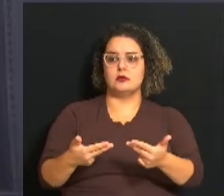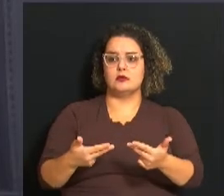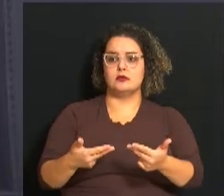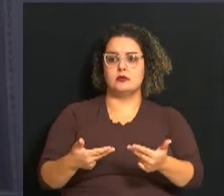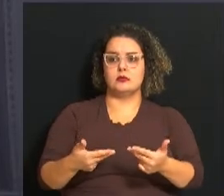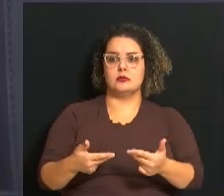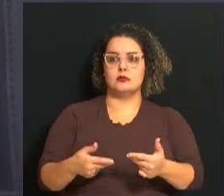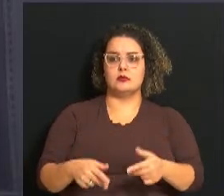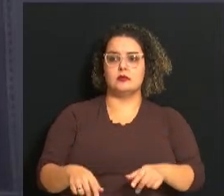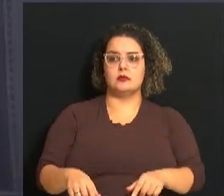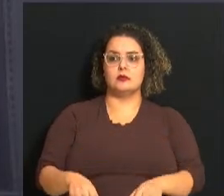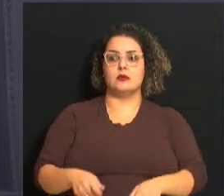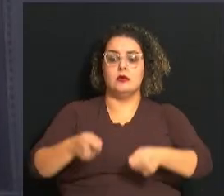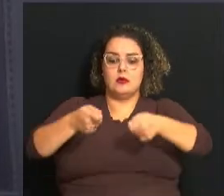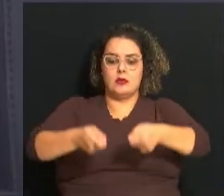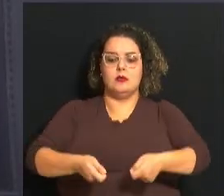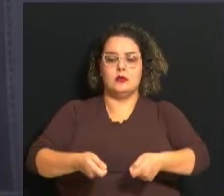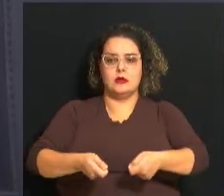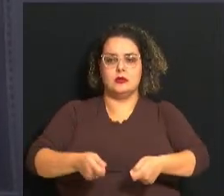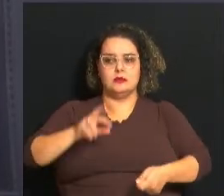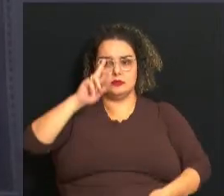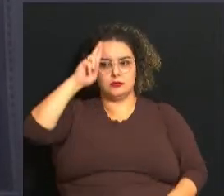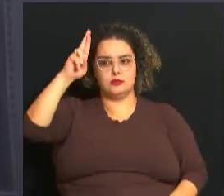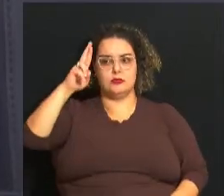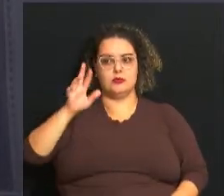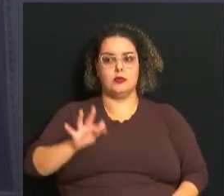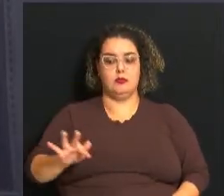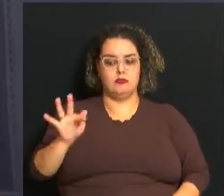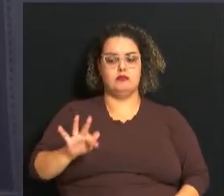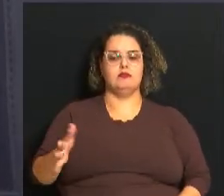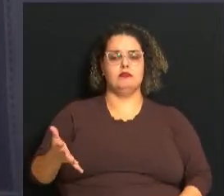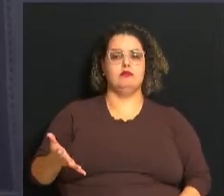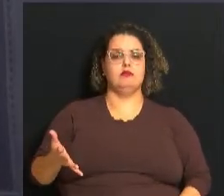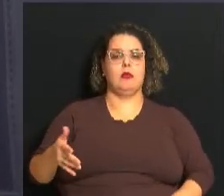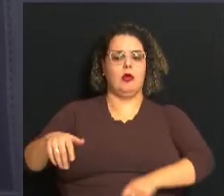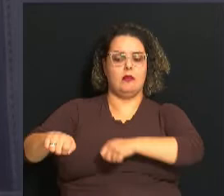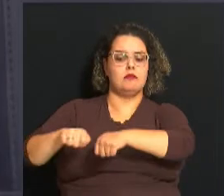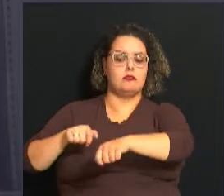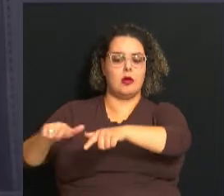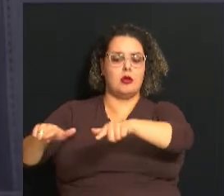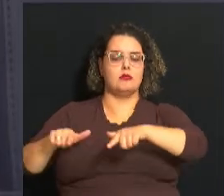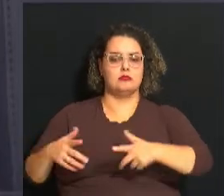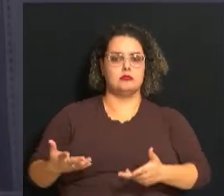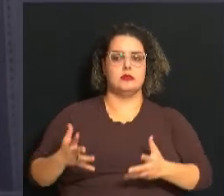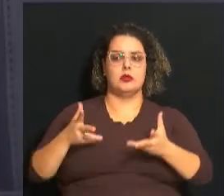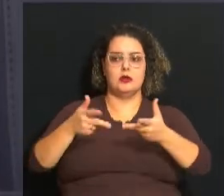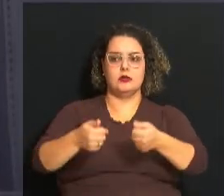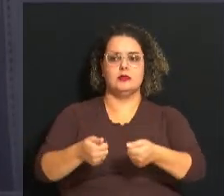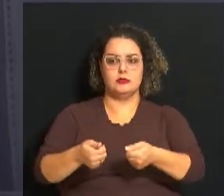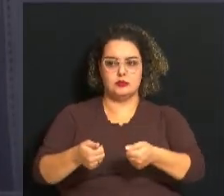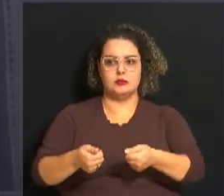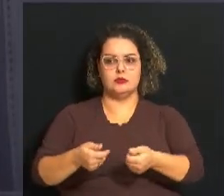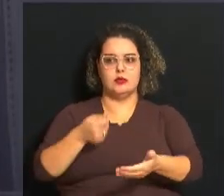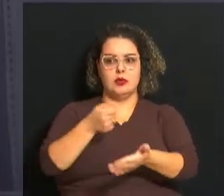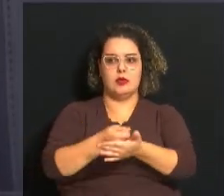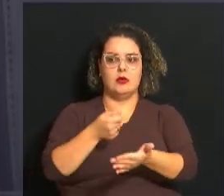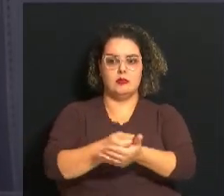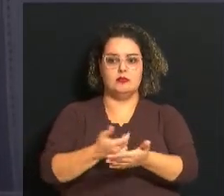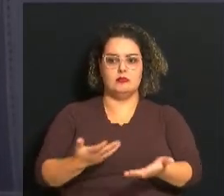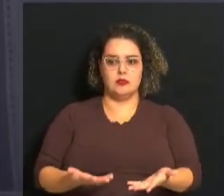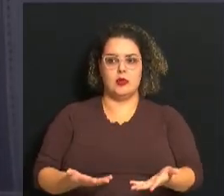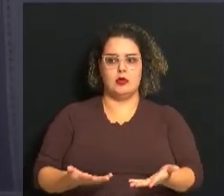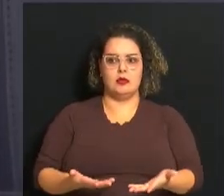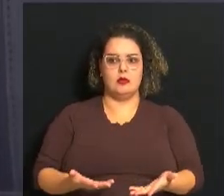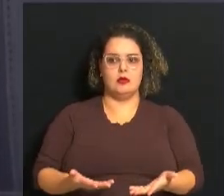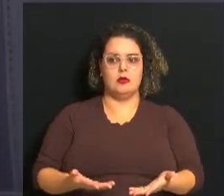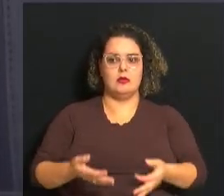das chefias obrigatória da Serra das chefias em todos esses conceitos que estão colocados aqui e procedimentos né